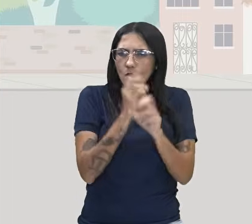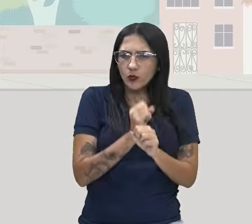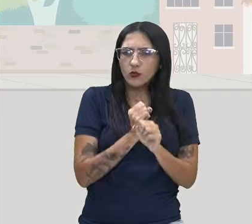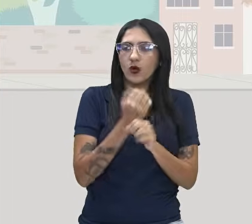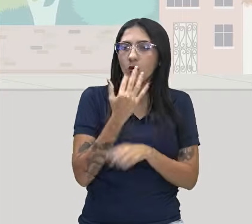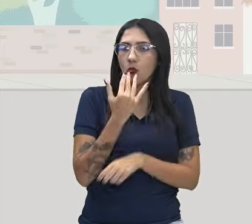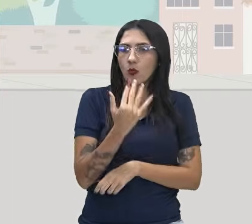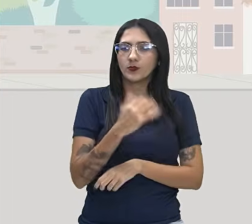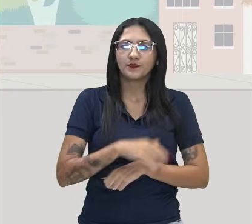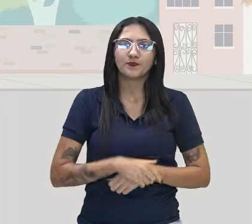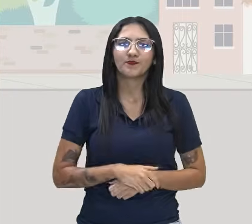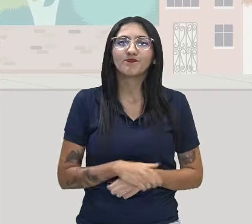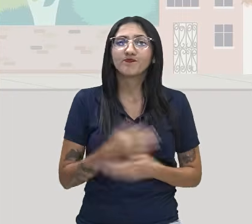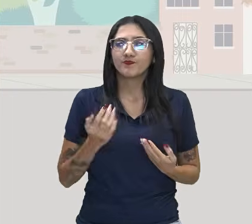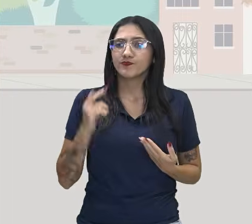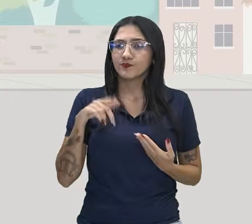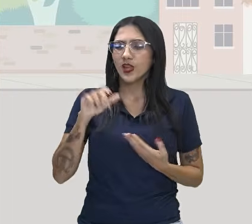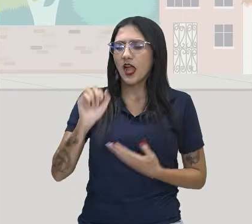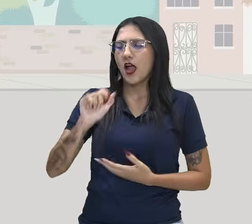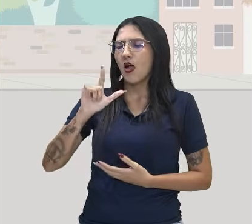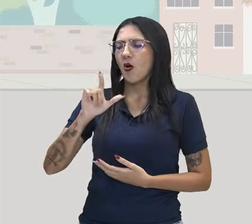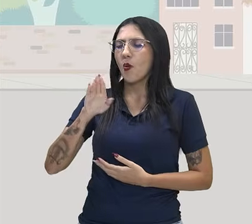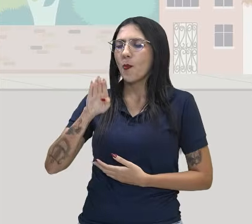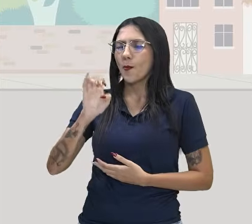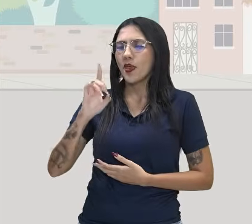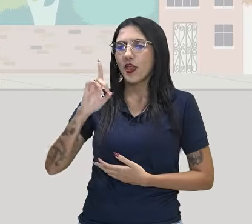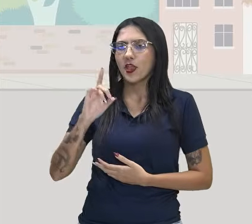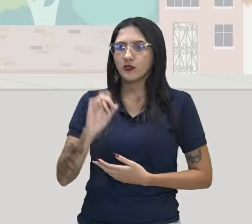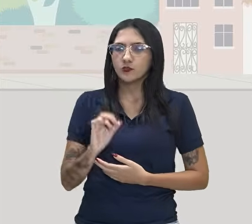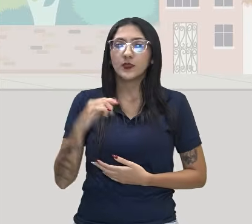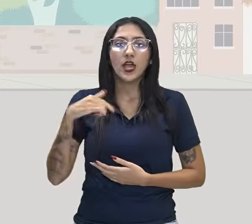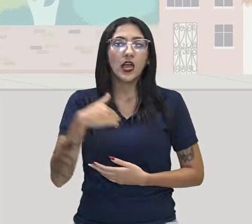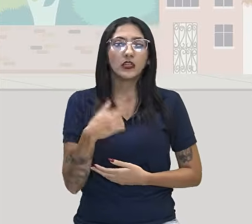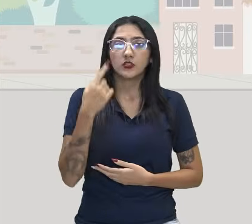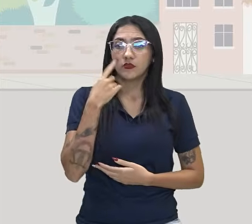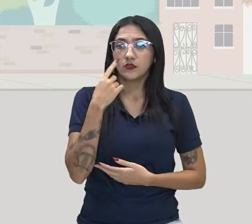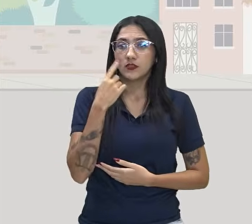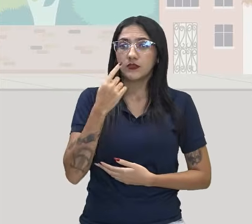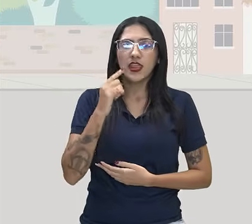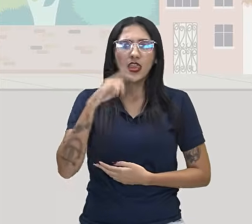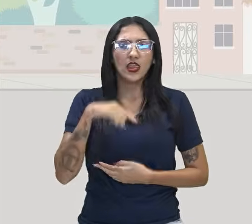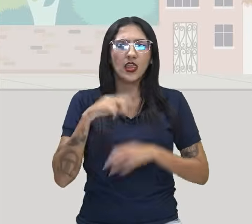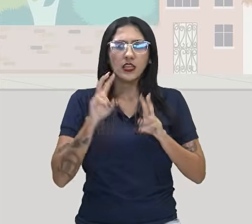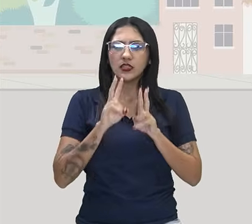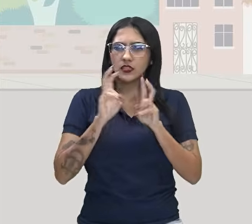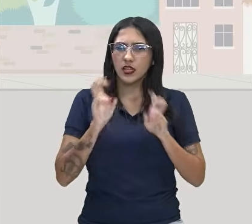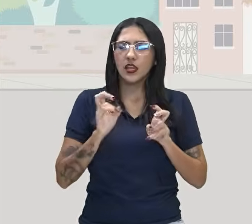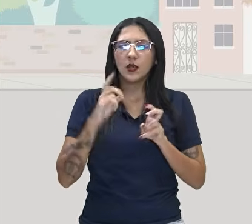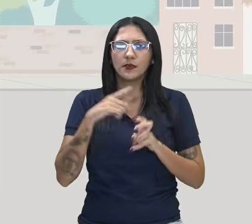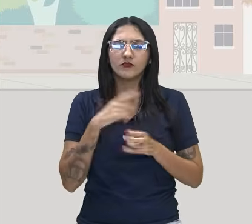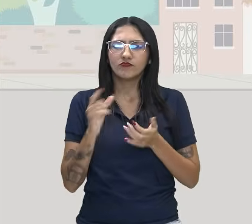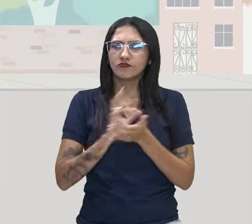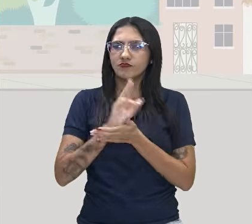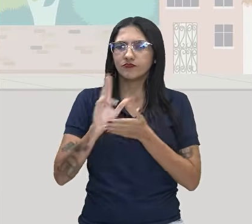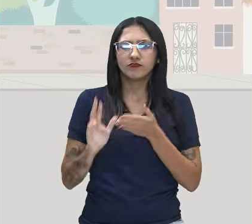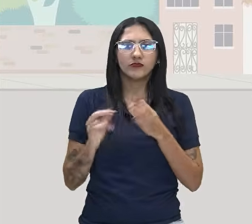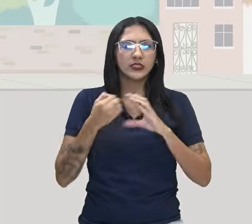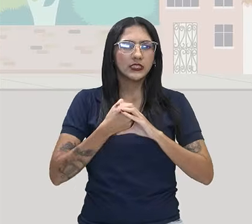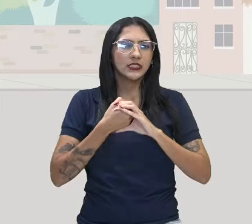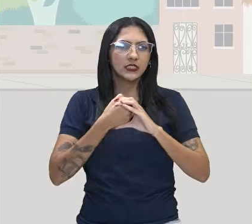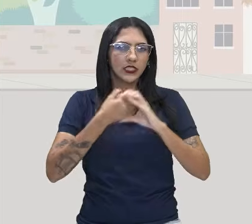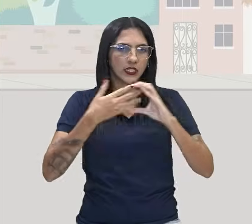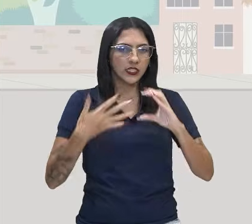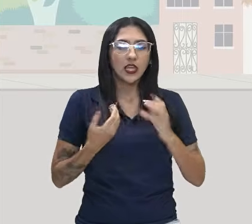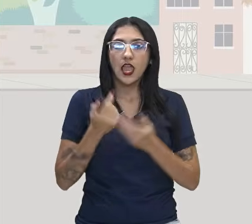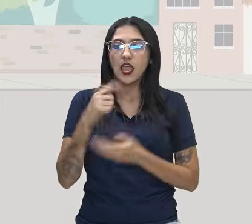só, o albedo, né? A gente vai estudar aí, né, que o albedo, né, através das suas características, que